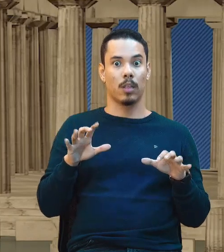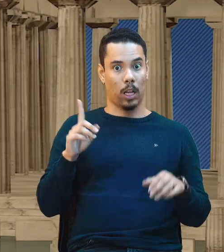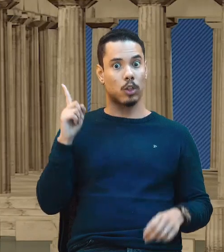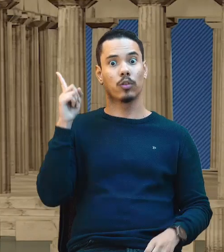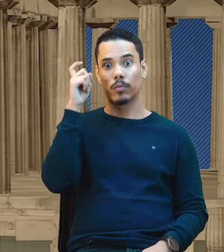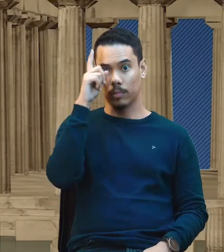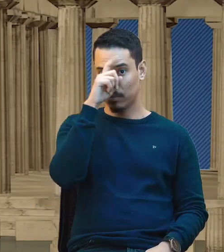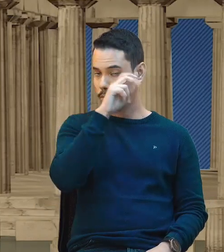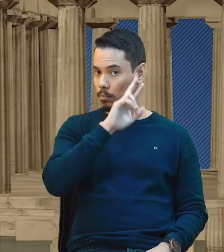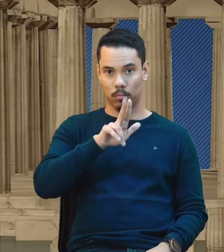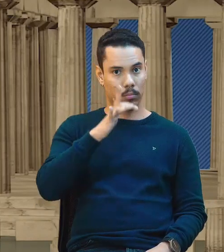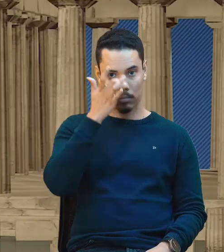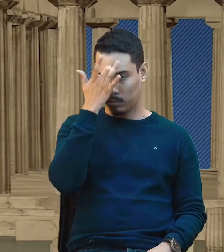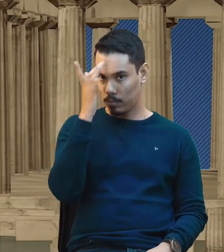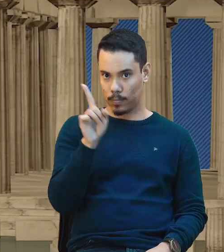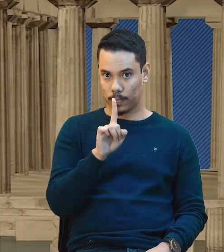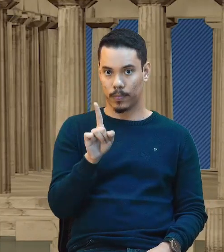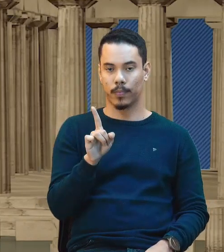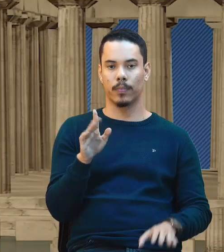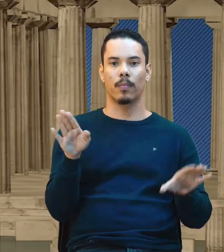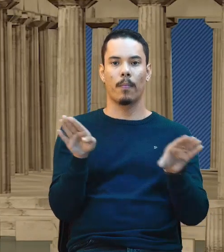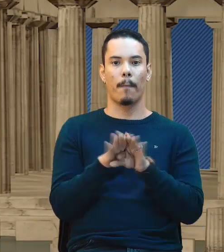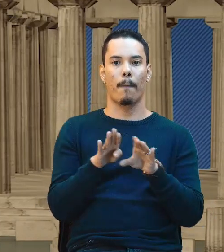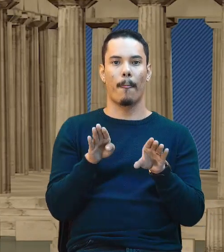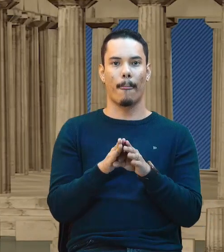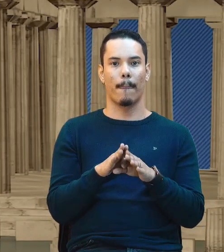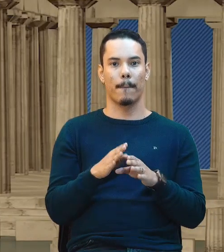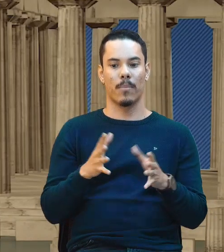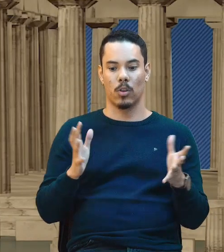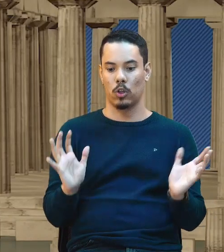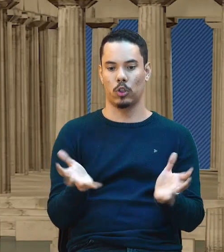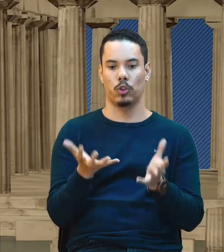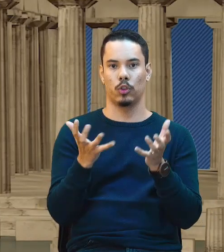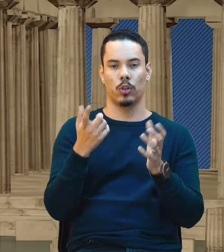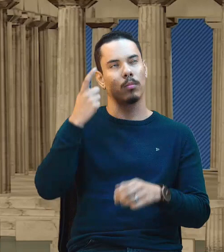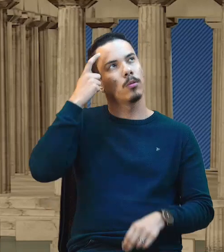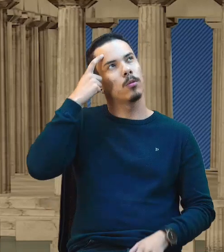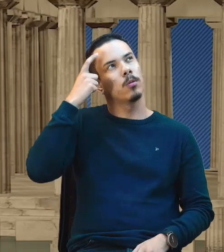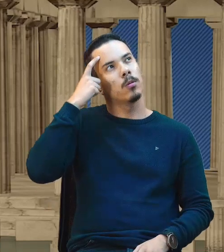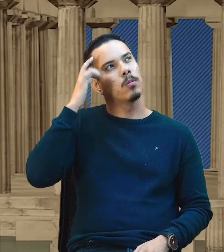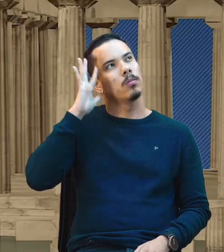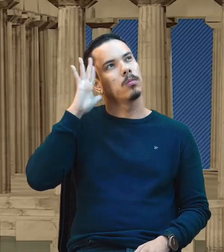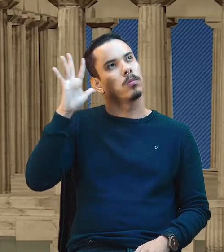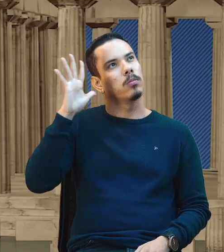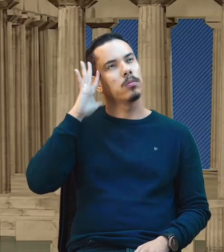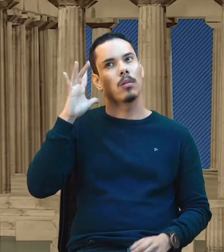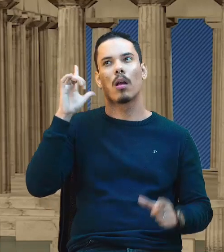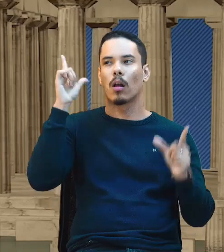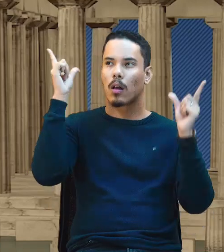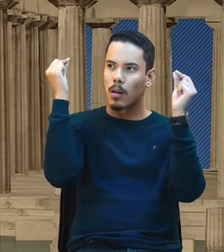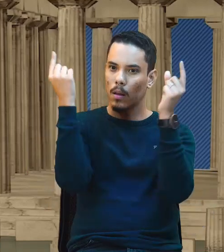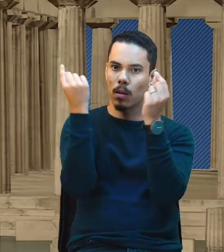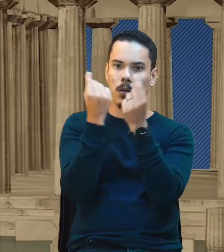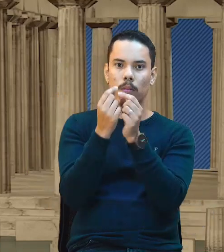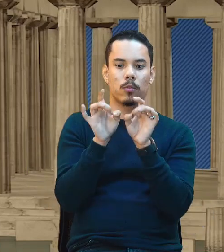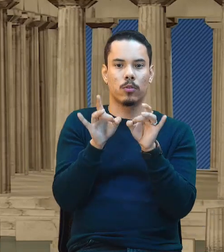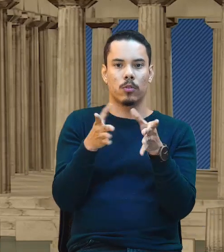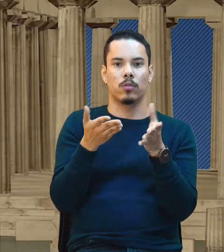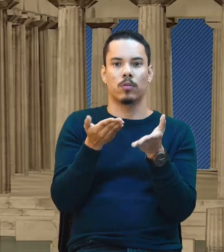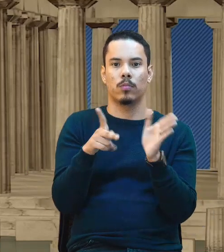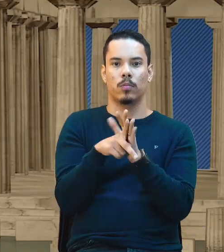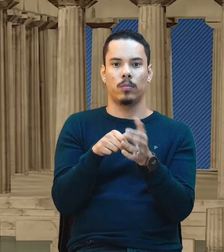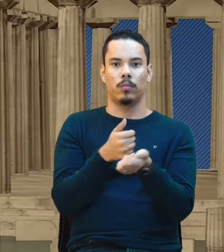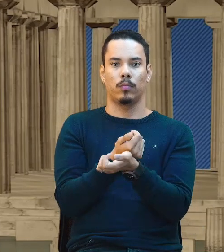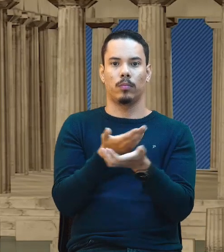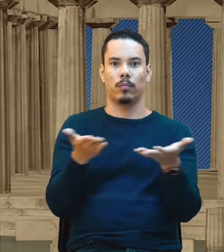é fácil. E pelo estímulo do pensar. Veja os gregos, ó. Eles deixaram essa herança lá no